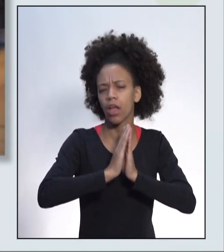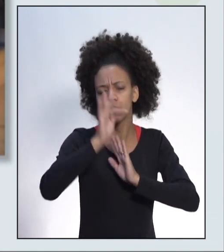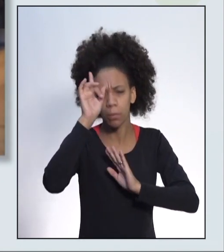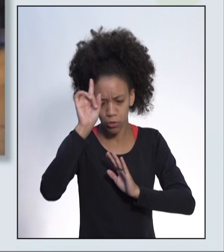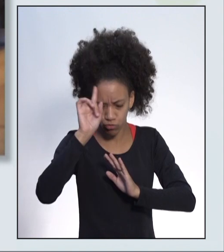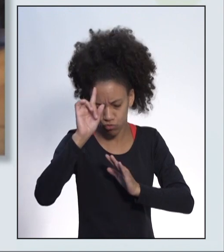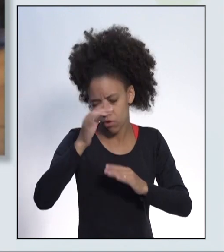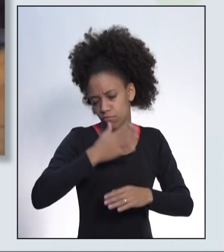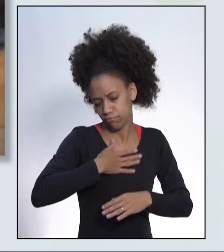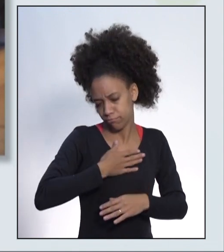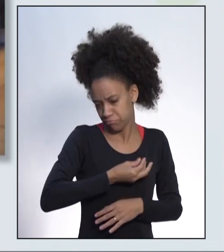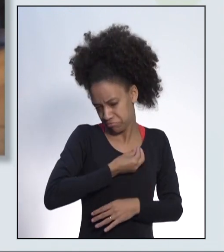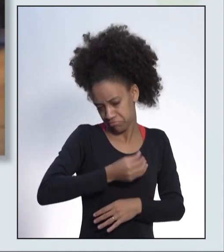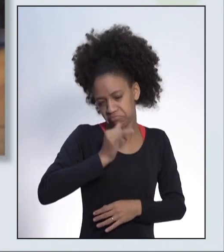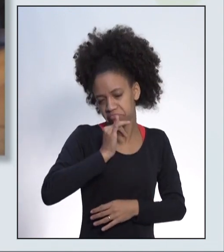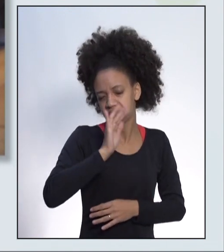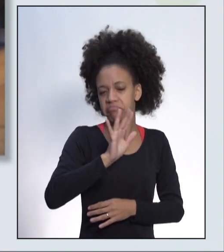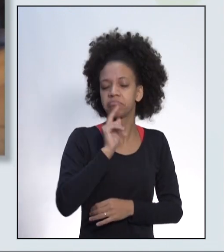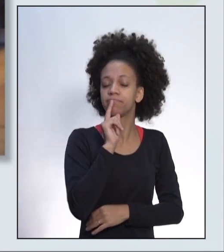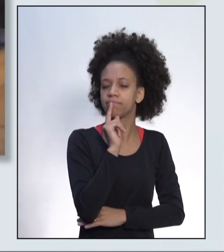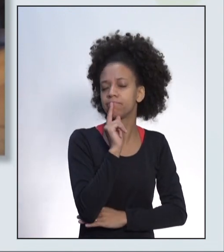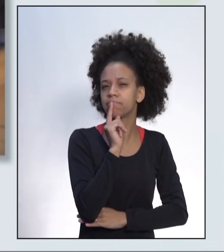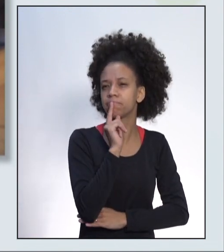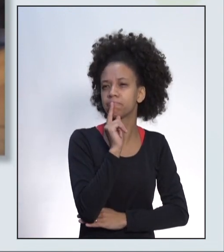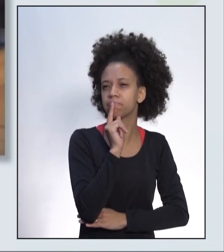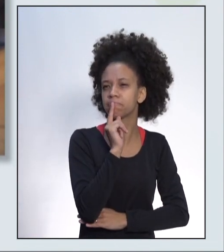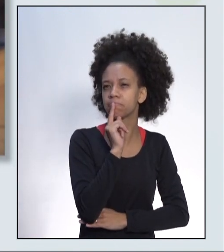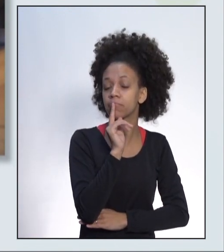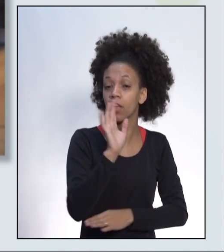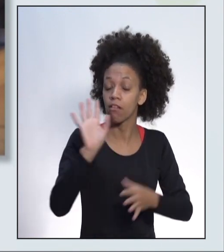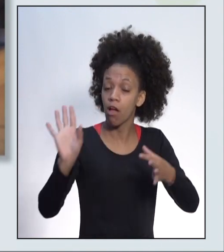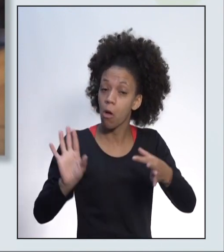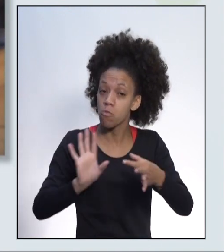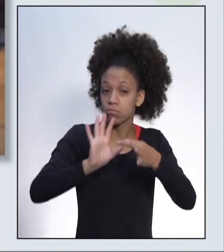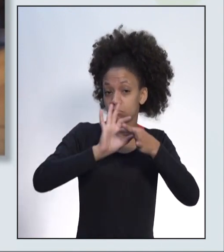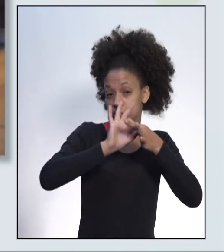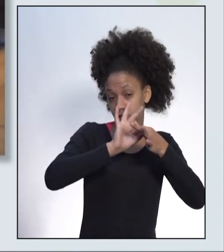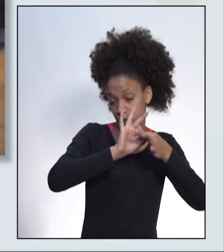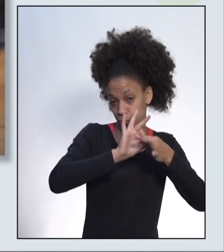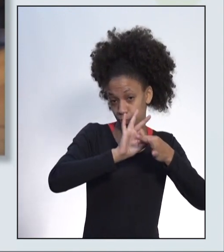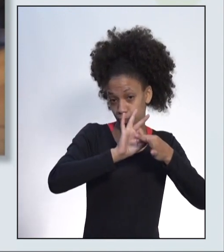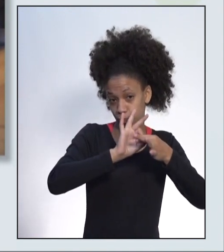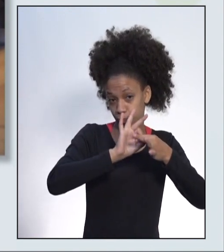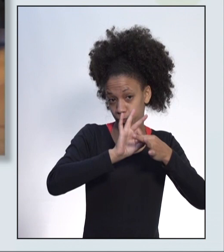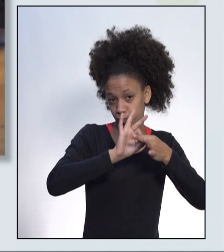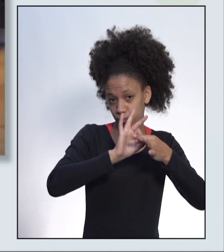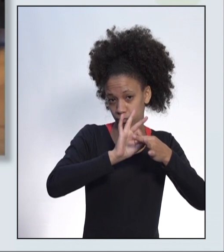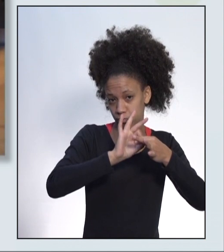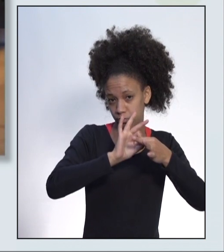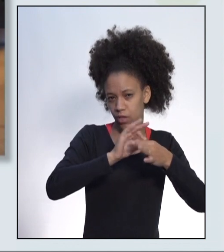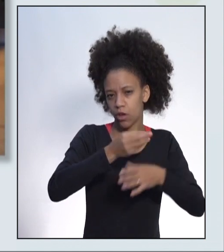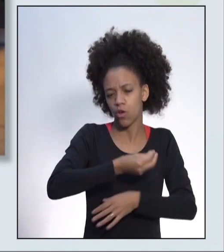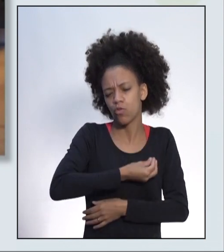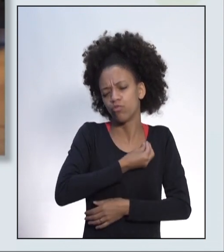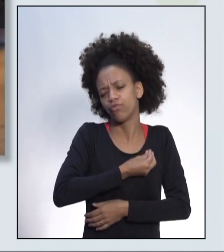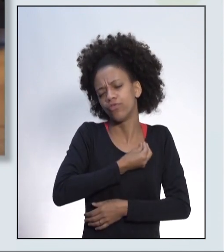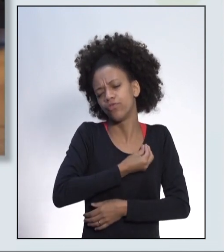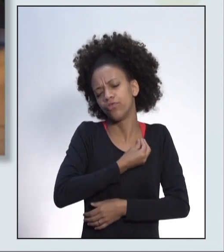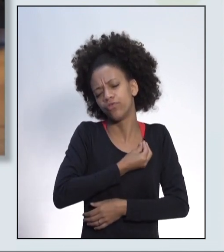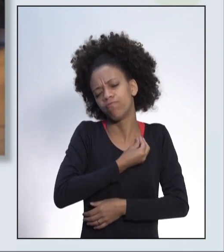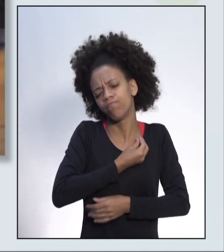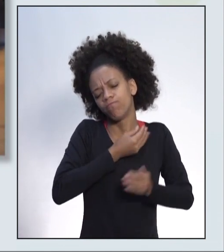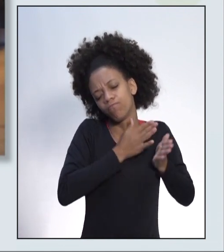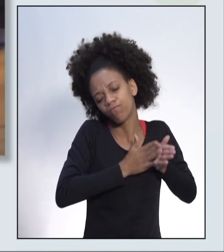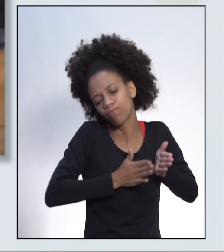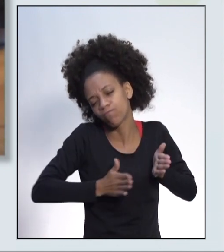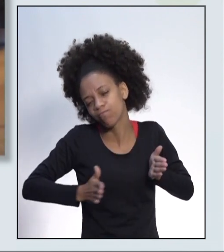por exemplo, é a união. Estou convivendo muito mais tempo com a minha